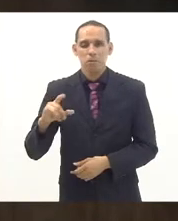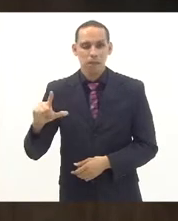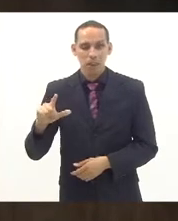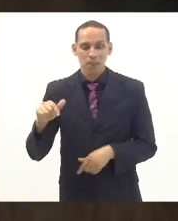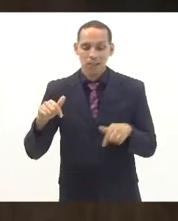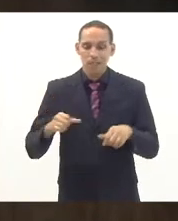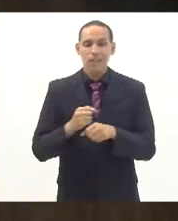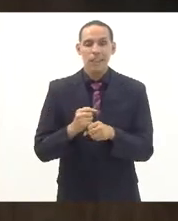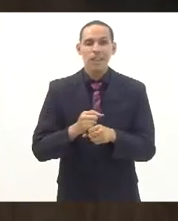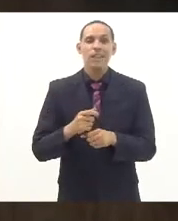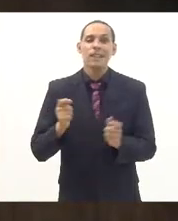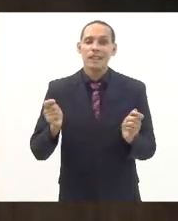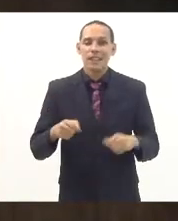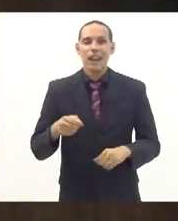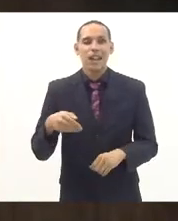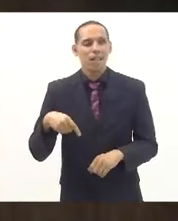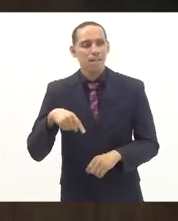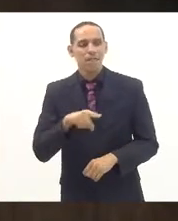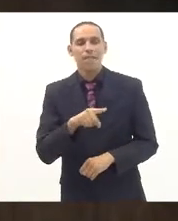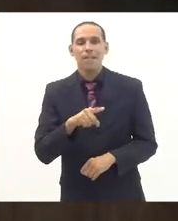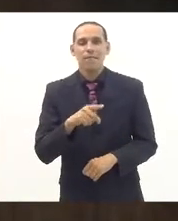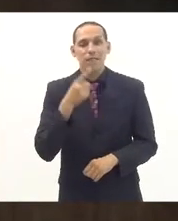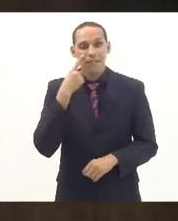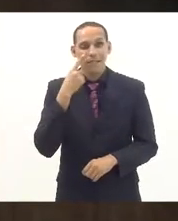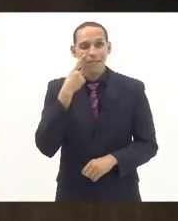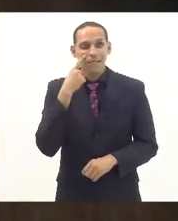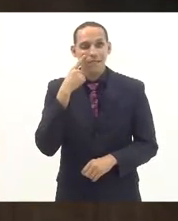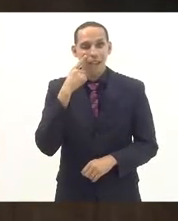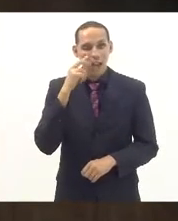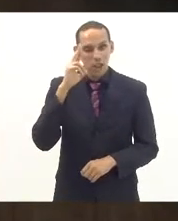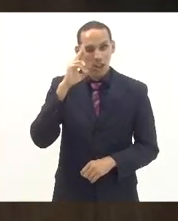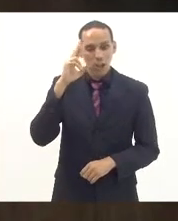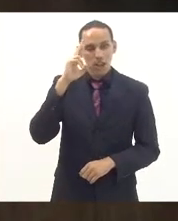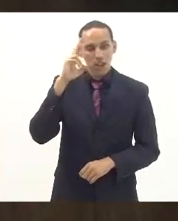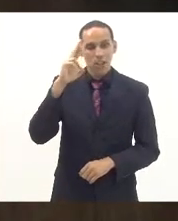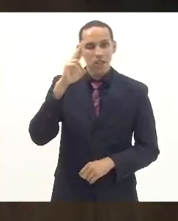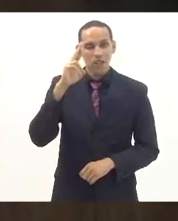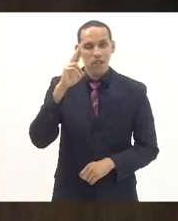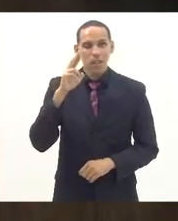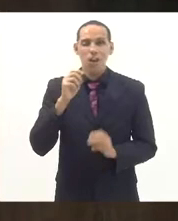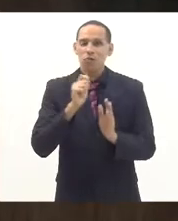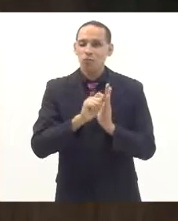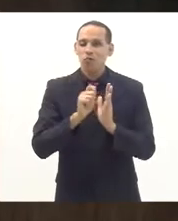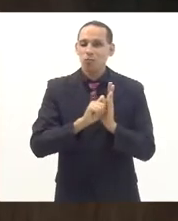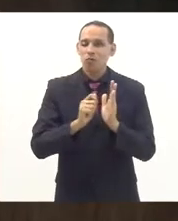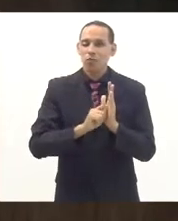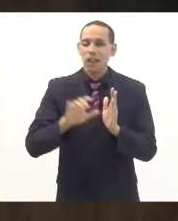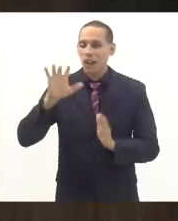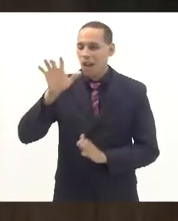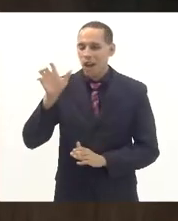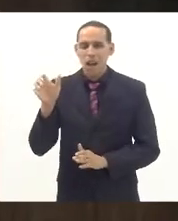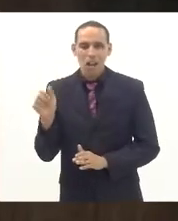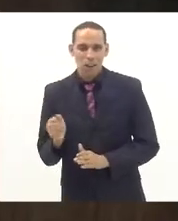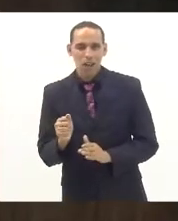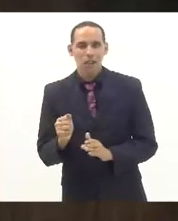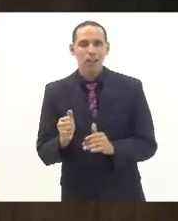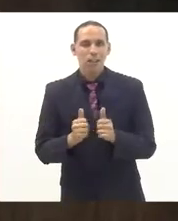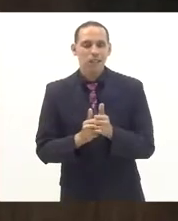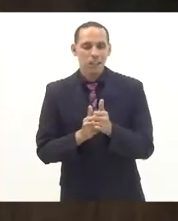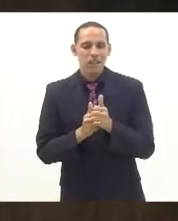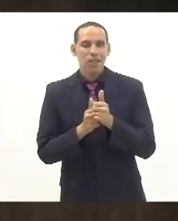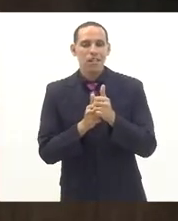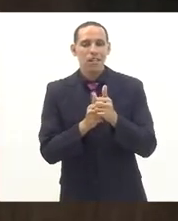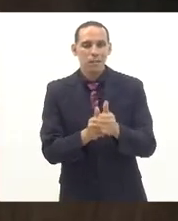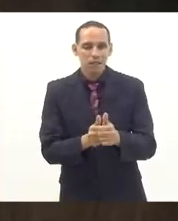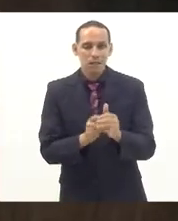a oportunidade ver as lideranças dos escritores africanos à frente desse projeto